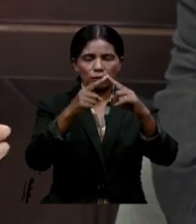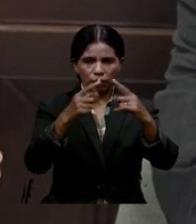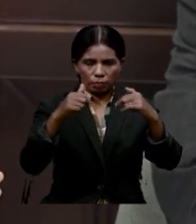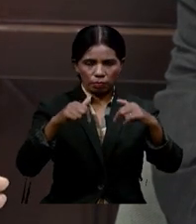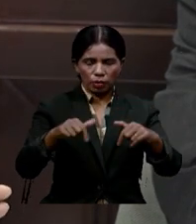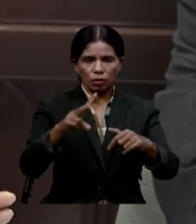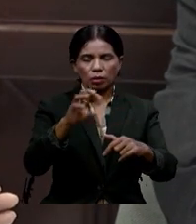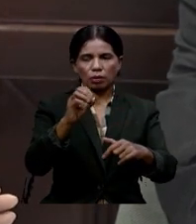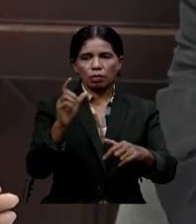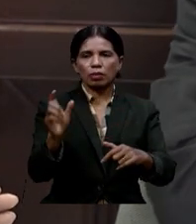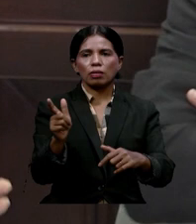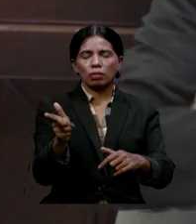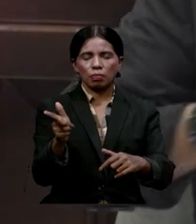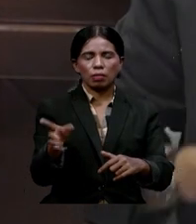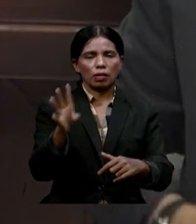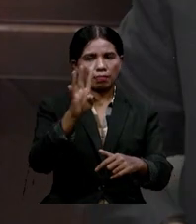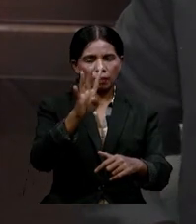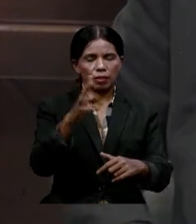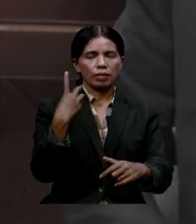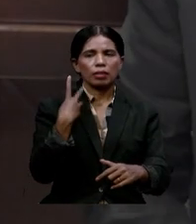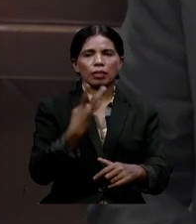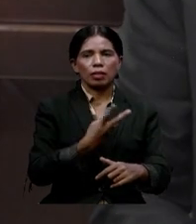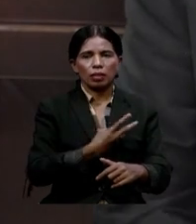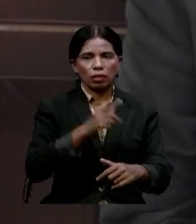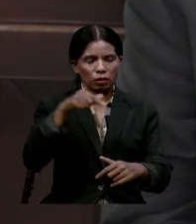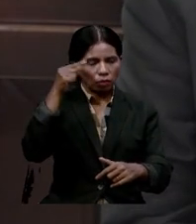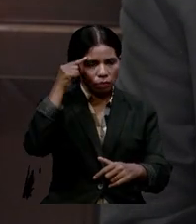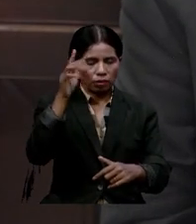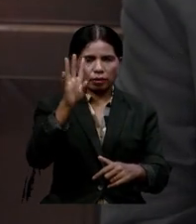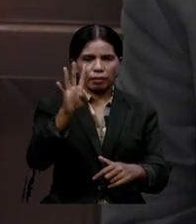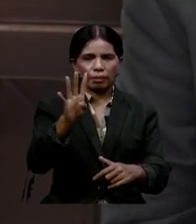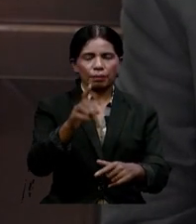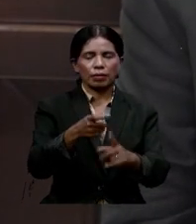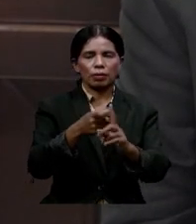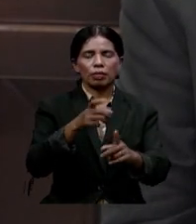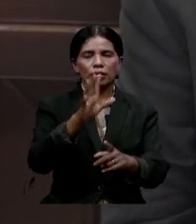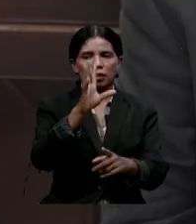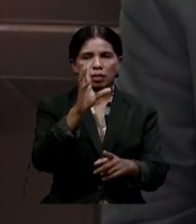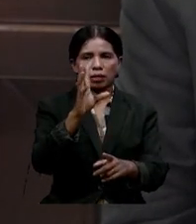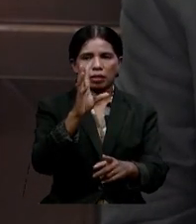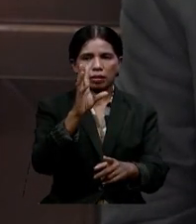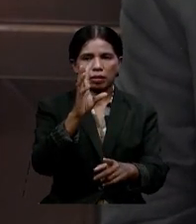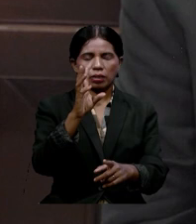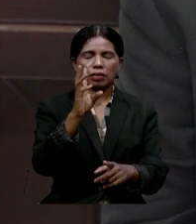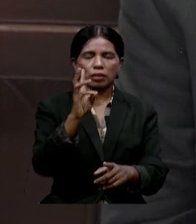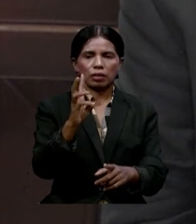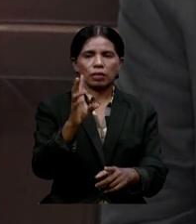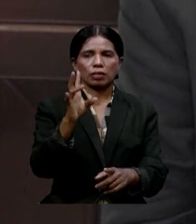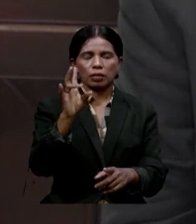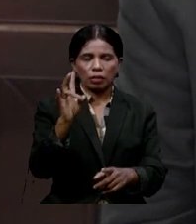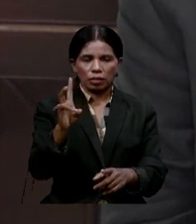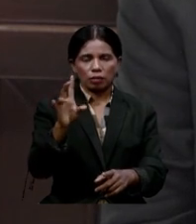2023, estamos para 2024, né? E a governação lá, fosse quinto, ou sexto,